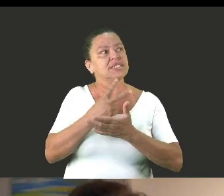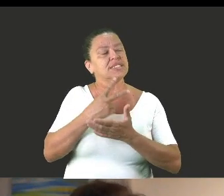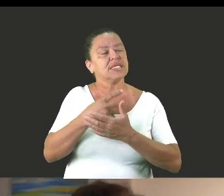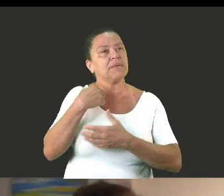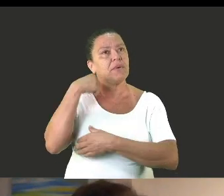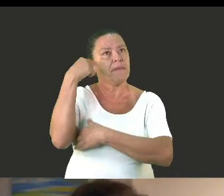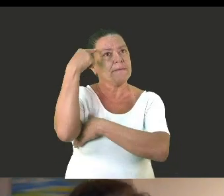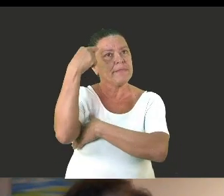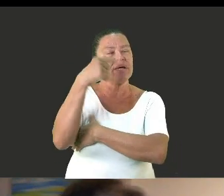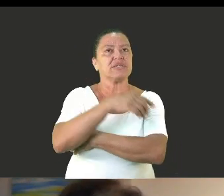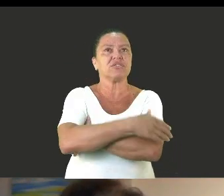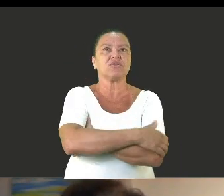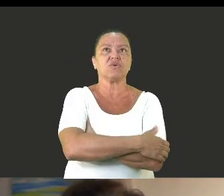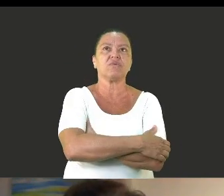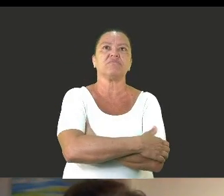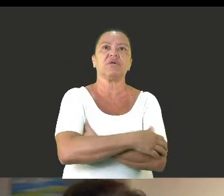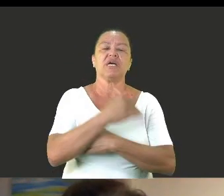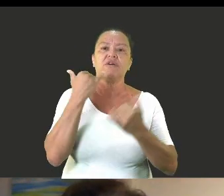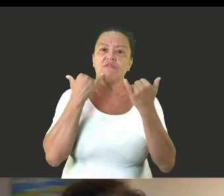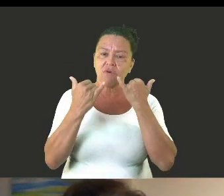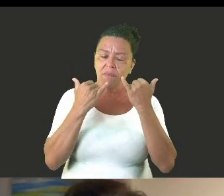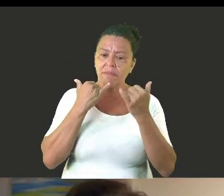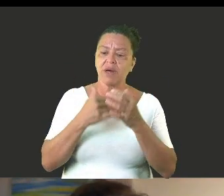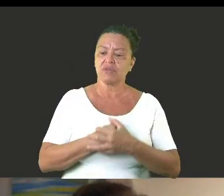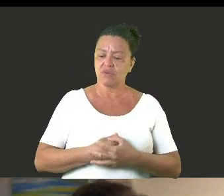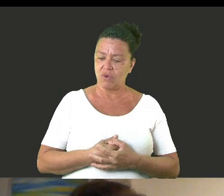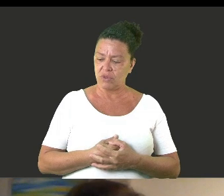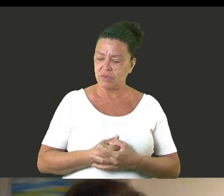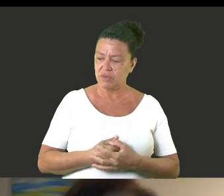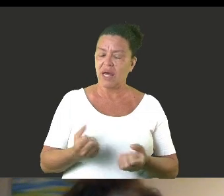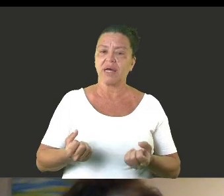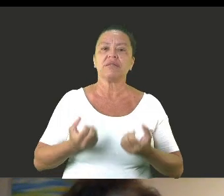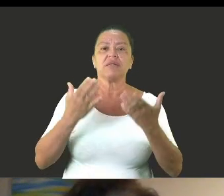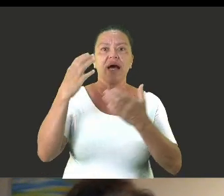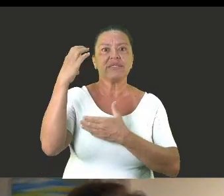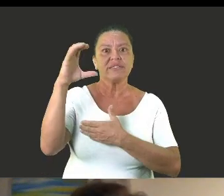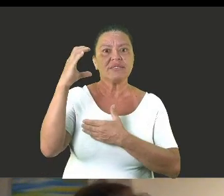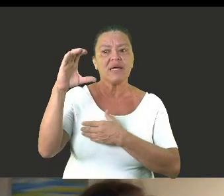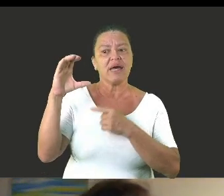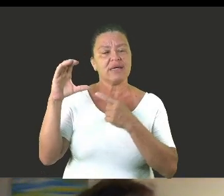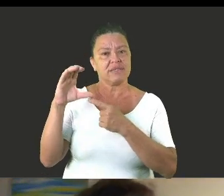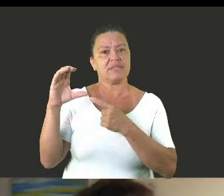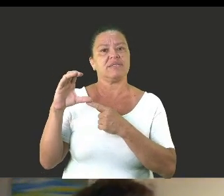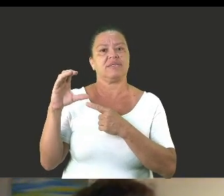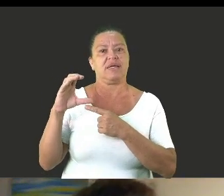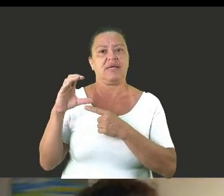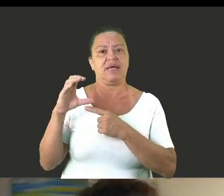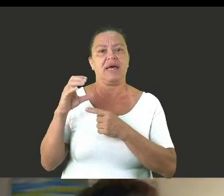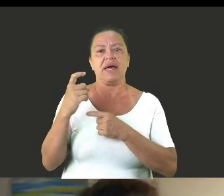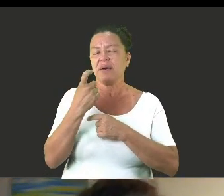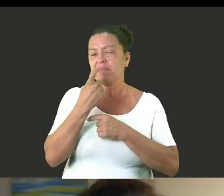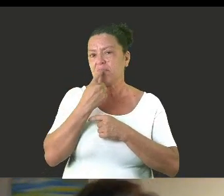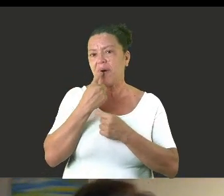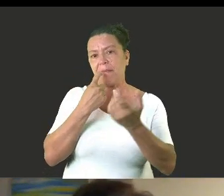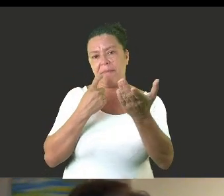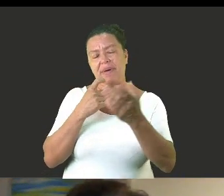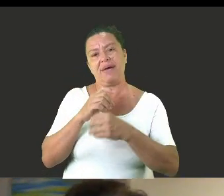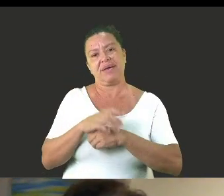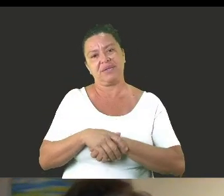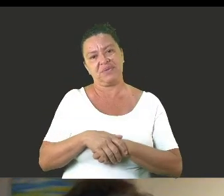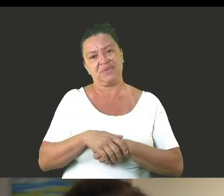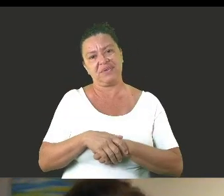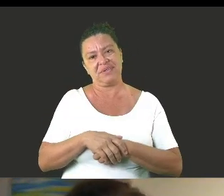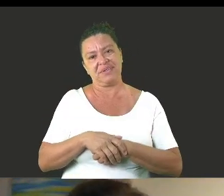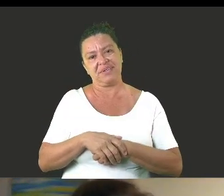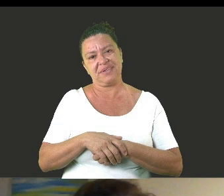mais essas informações trazem a ciência para mais próximo daquilo que